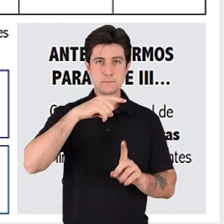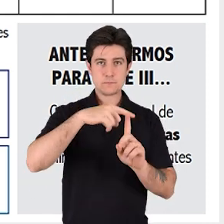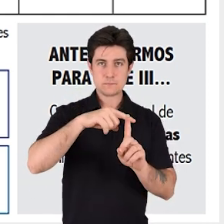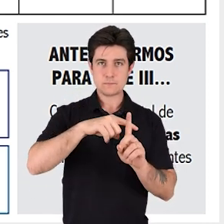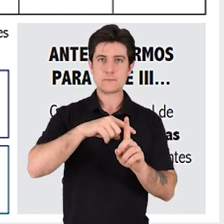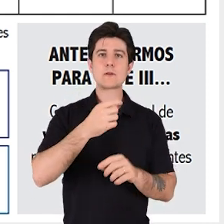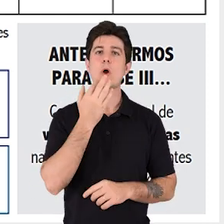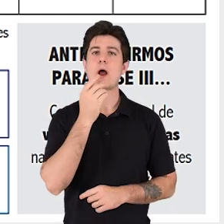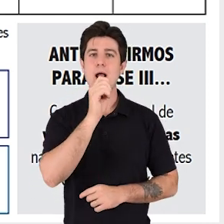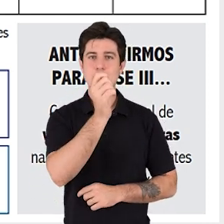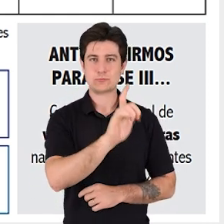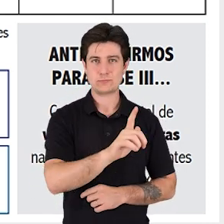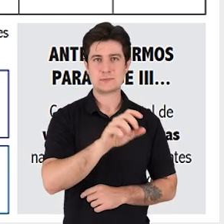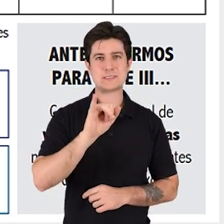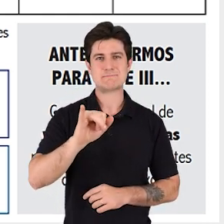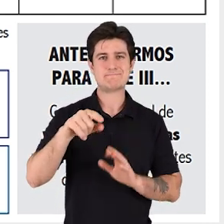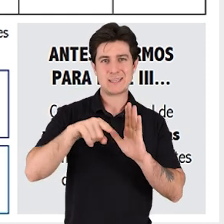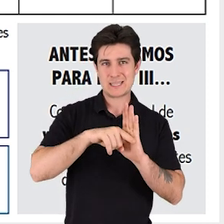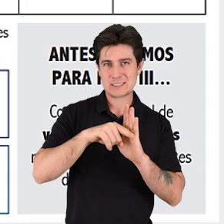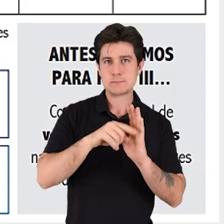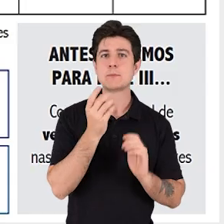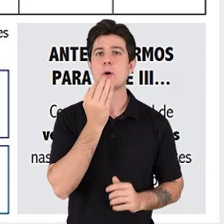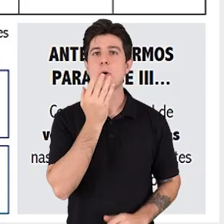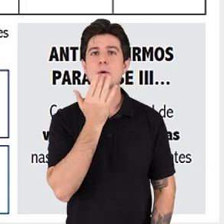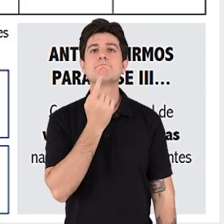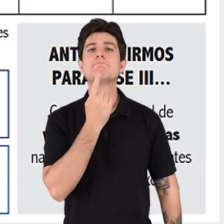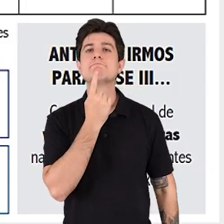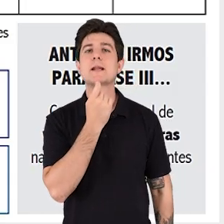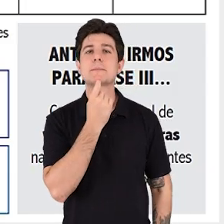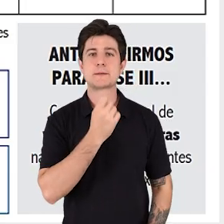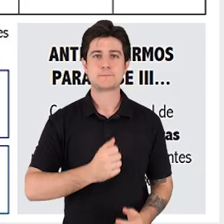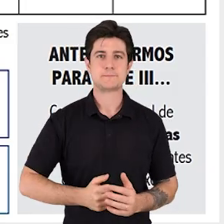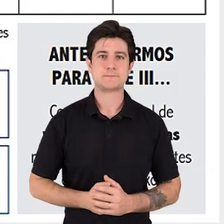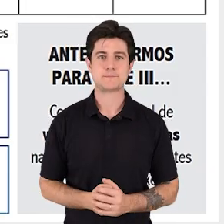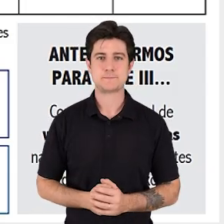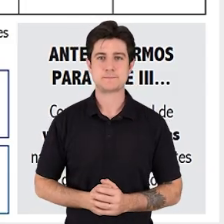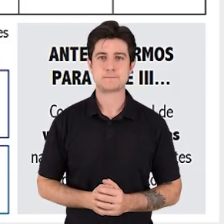que resultados positivos sejam anotados em azul e resultados negativos em vermelho.